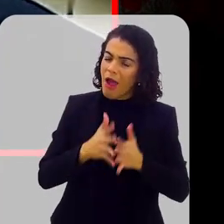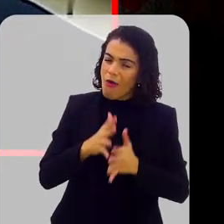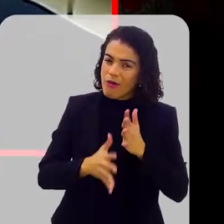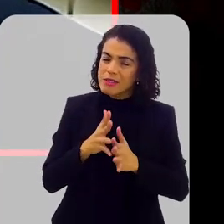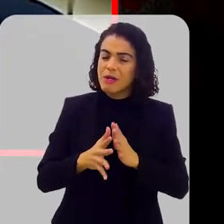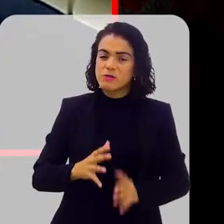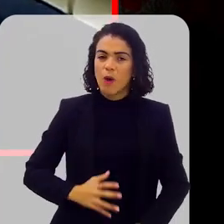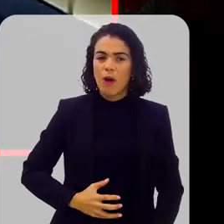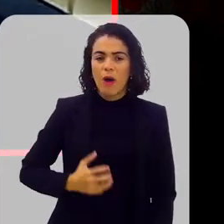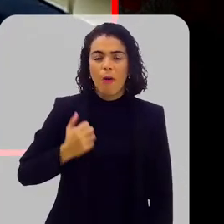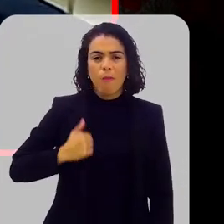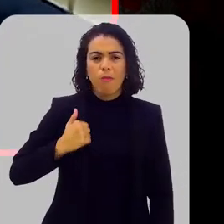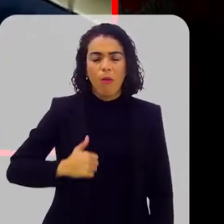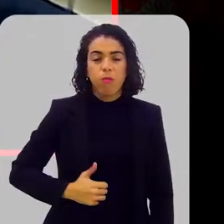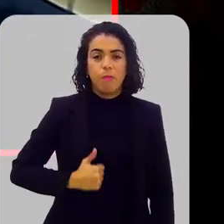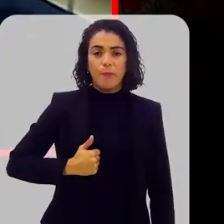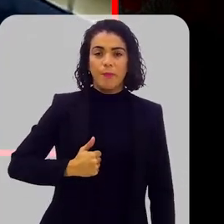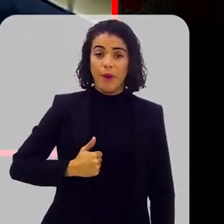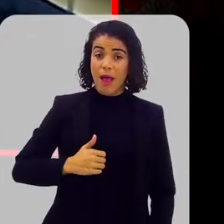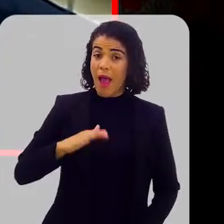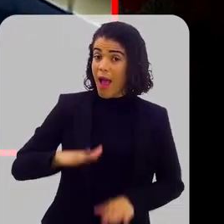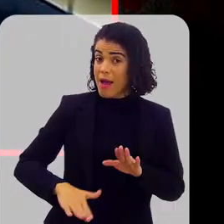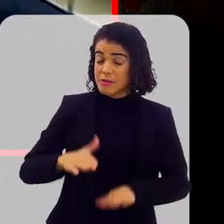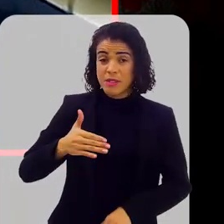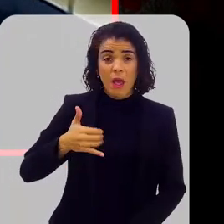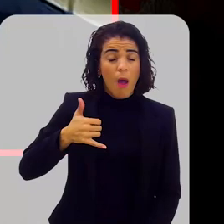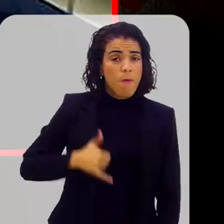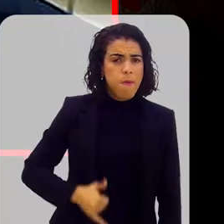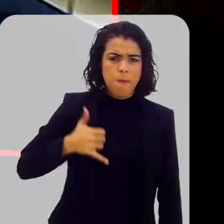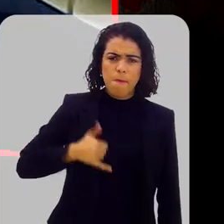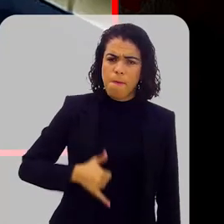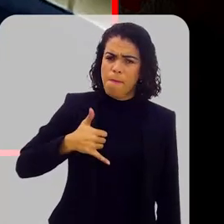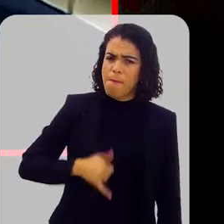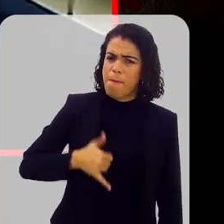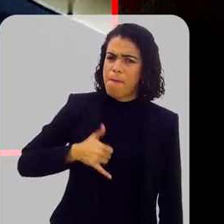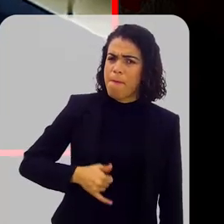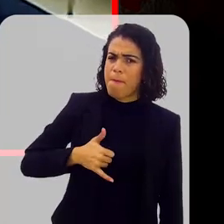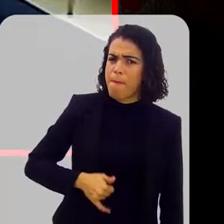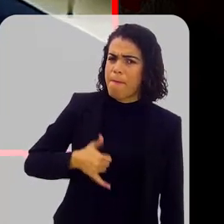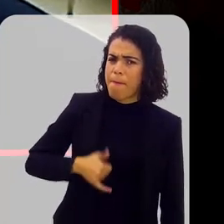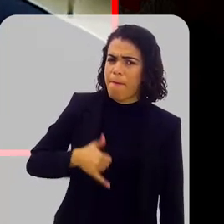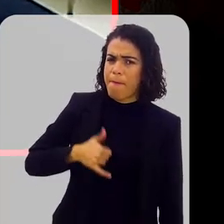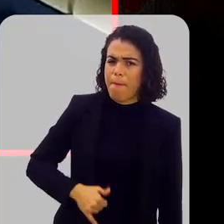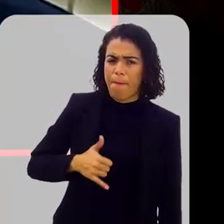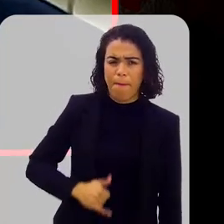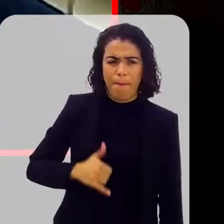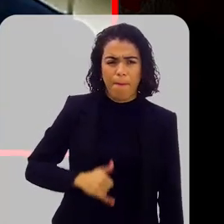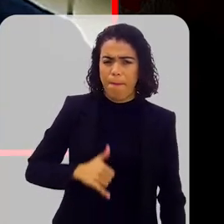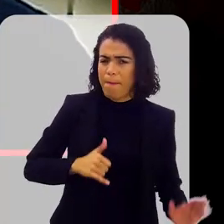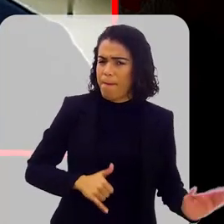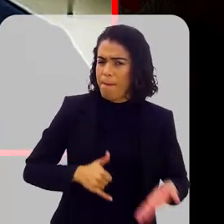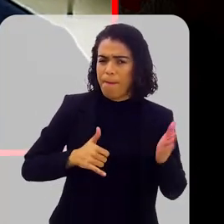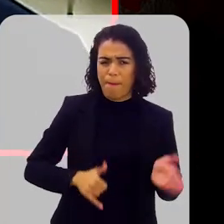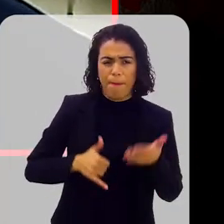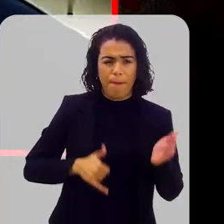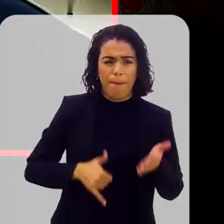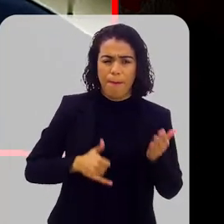uma tendência a mais prisão de ventre. Mas diarreia também acontece em pacientes, né? O oposto também acontece em pacientes